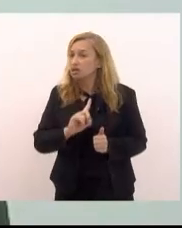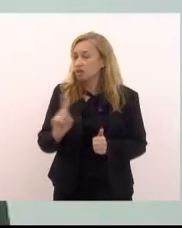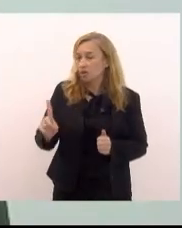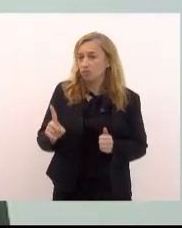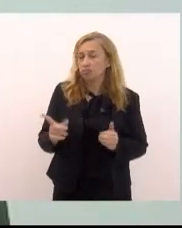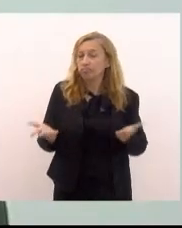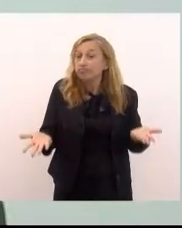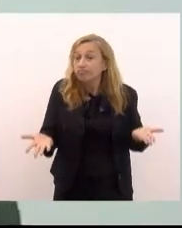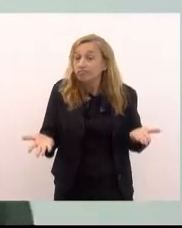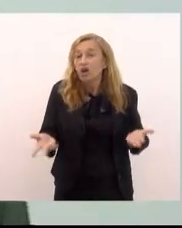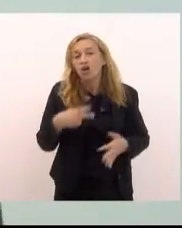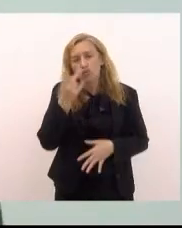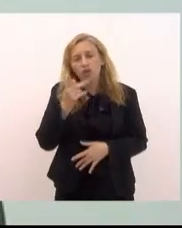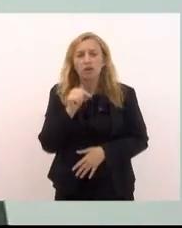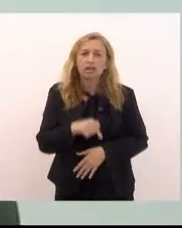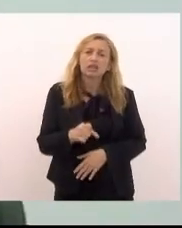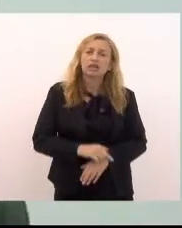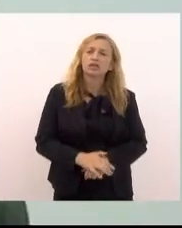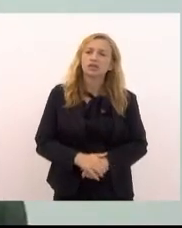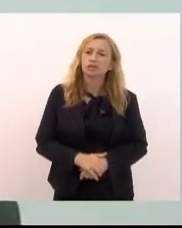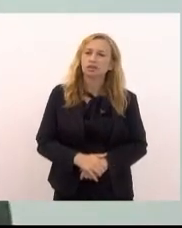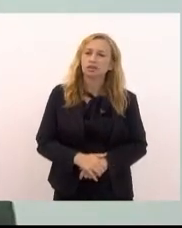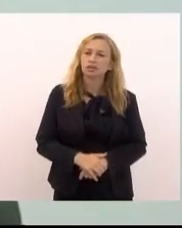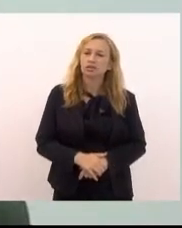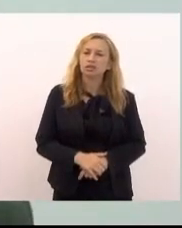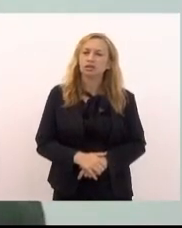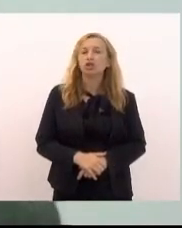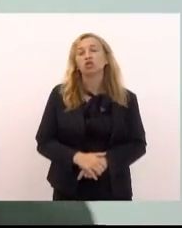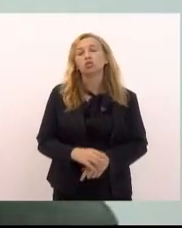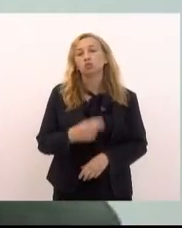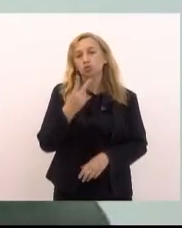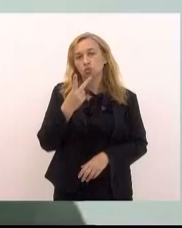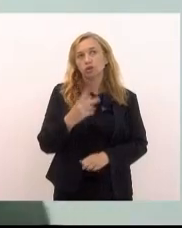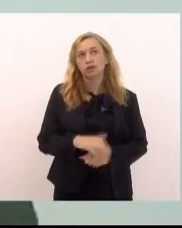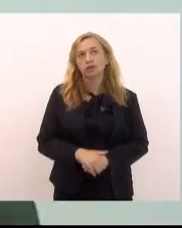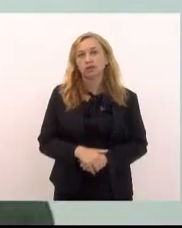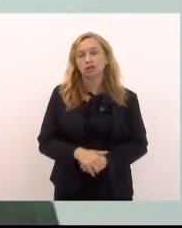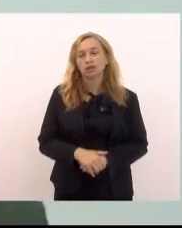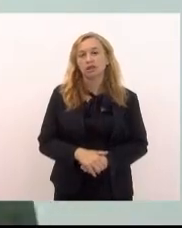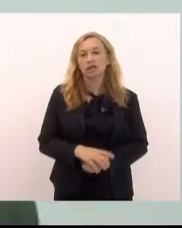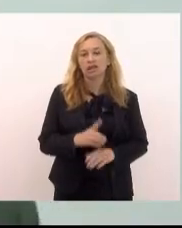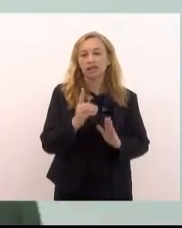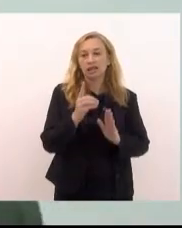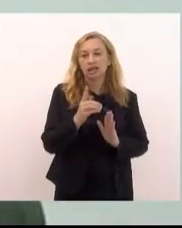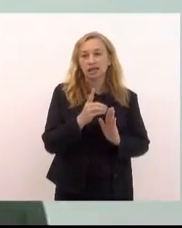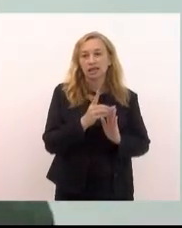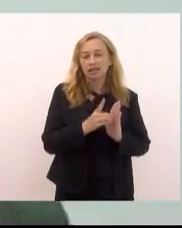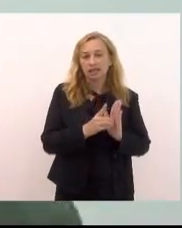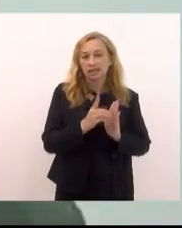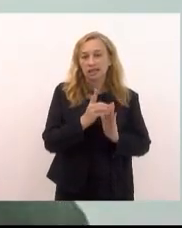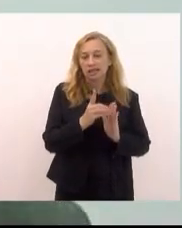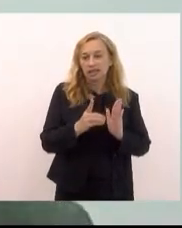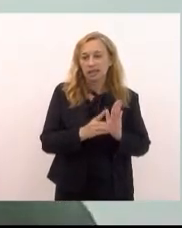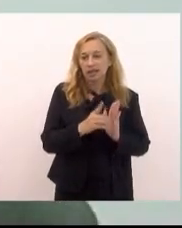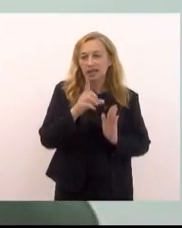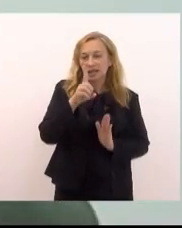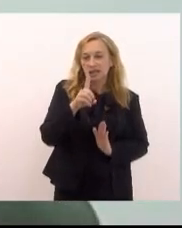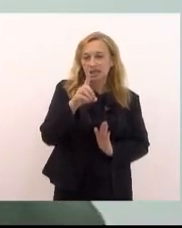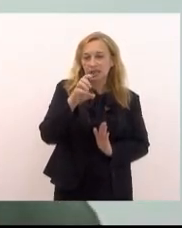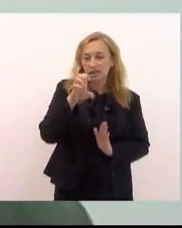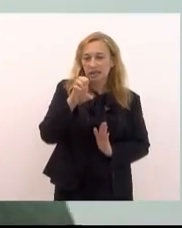outras não. Eu cito aqui 2 entre elas. O Detran, que está com as suas